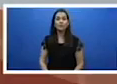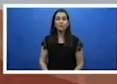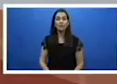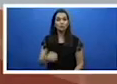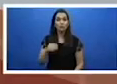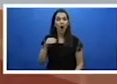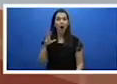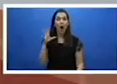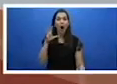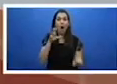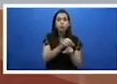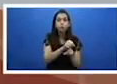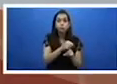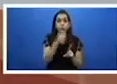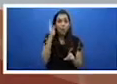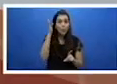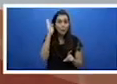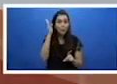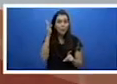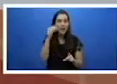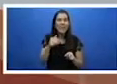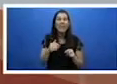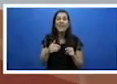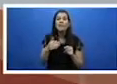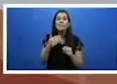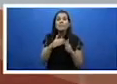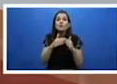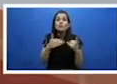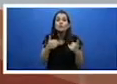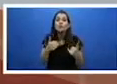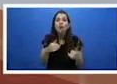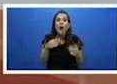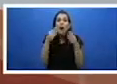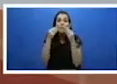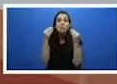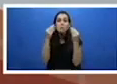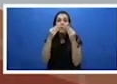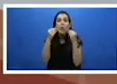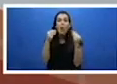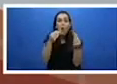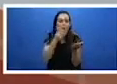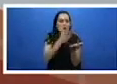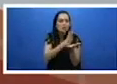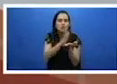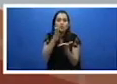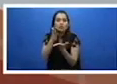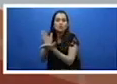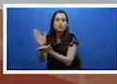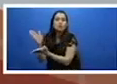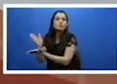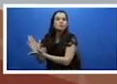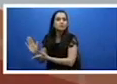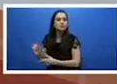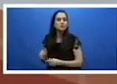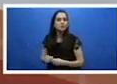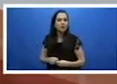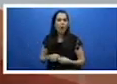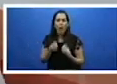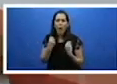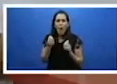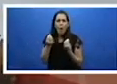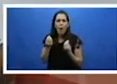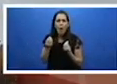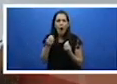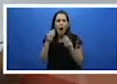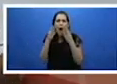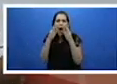devorou o burro, ele pediu para a raposa fazer a divisão. Vocês se lembram da forma como a raposa fez a